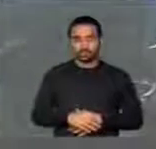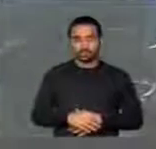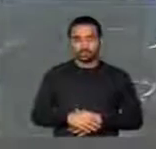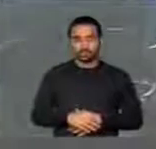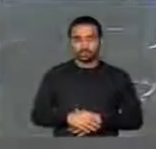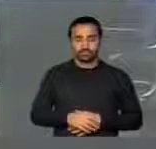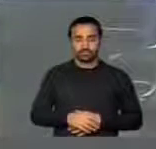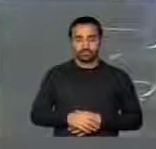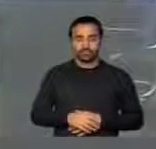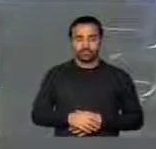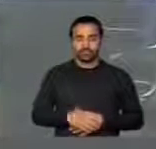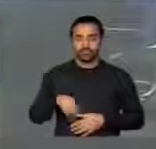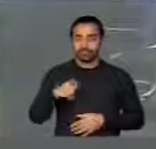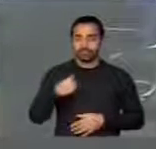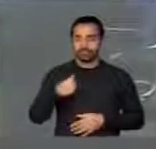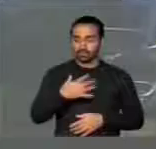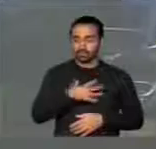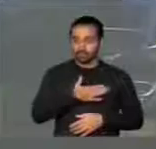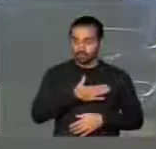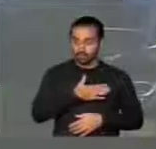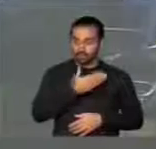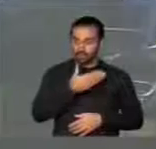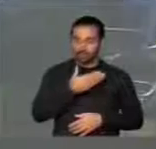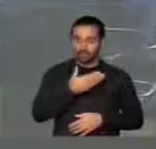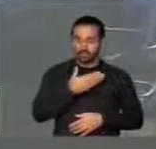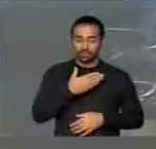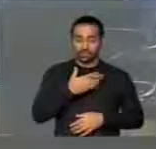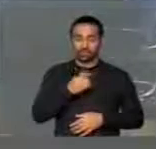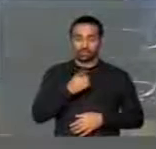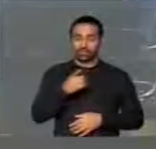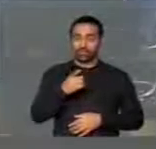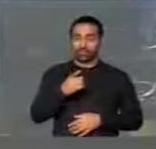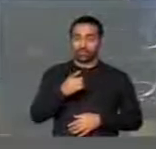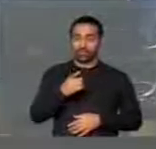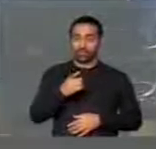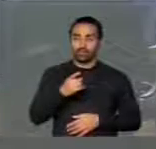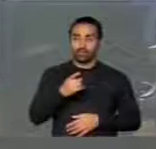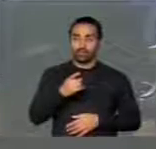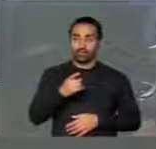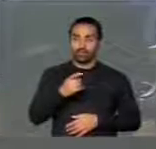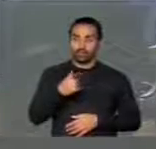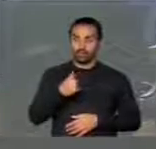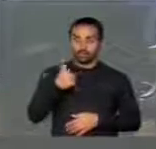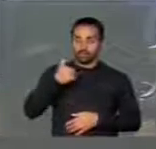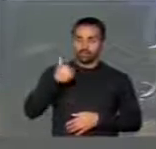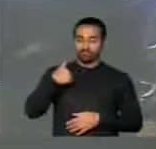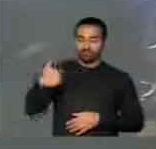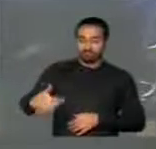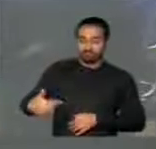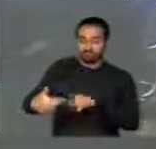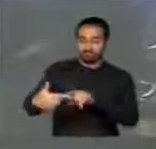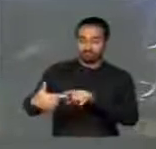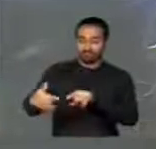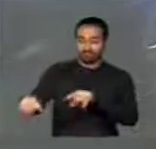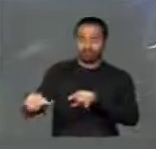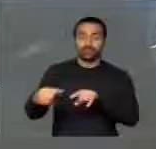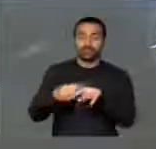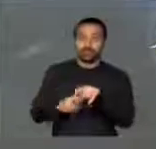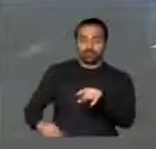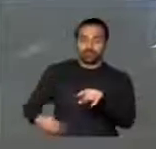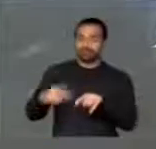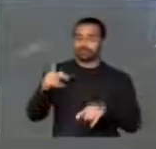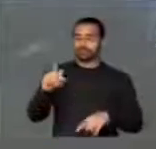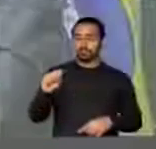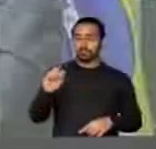meu sucessor e colega, se assim me permite tratá-lo, ministro Patrus Ananias,